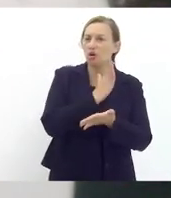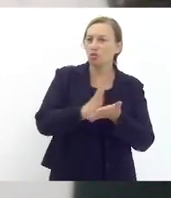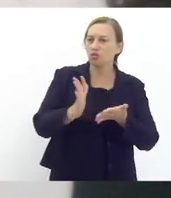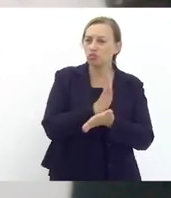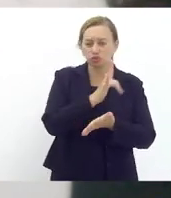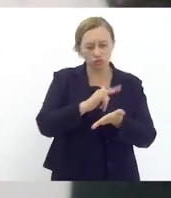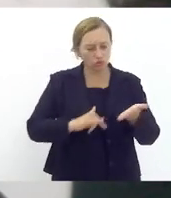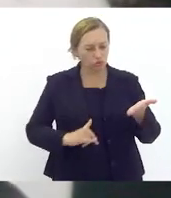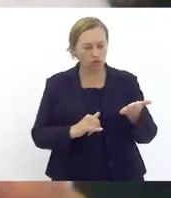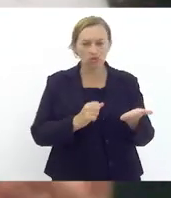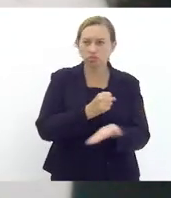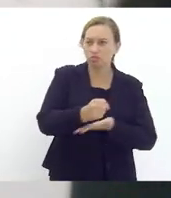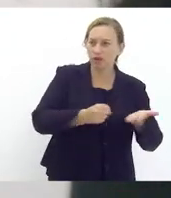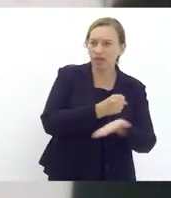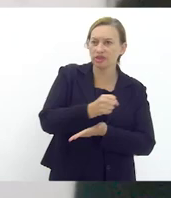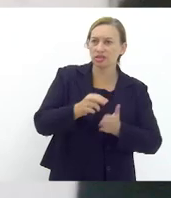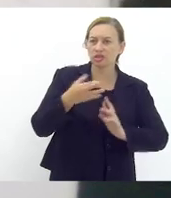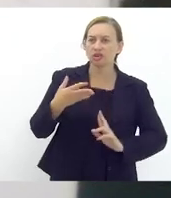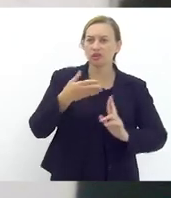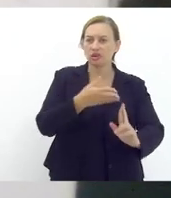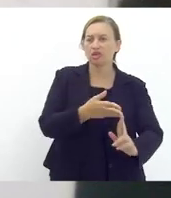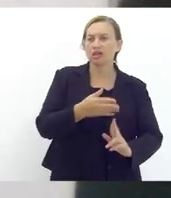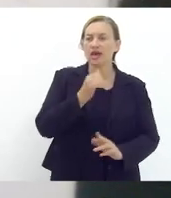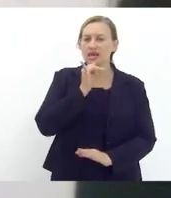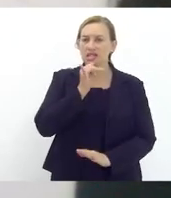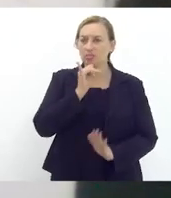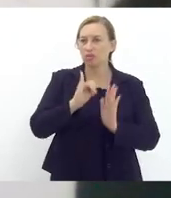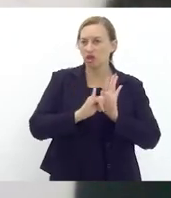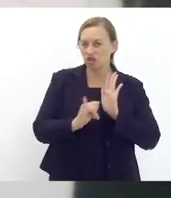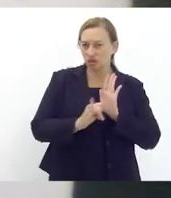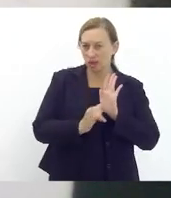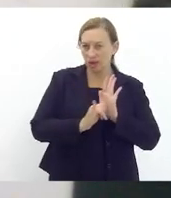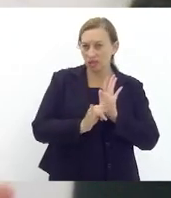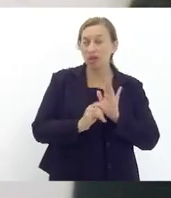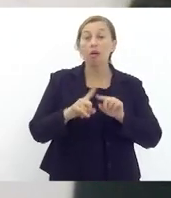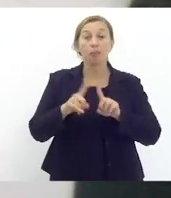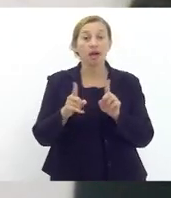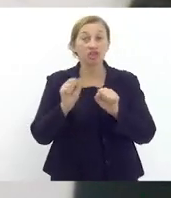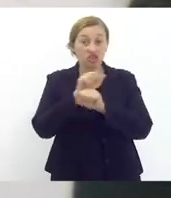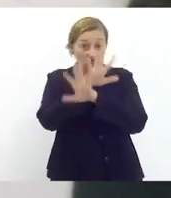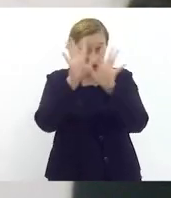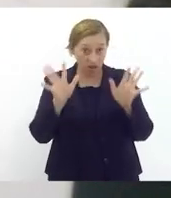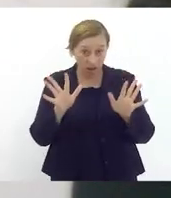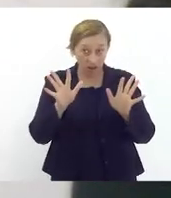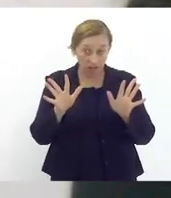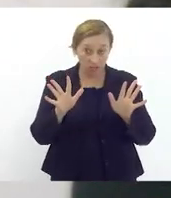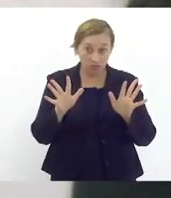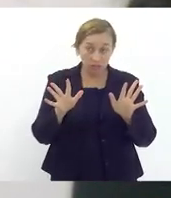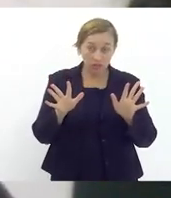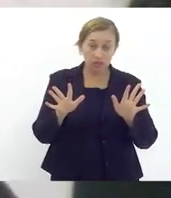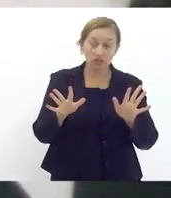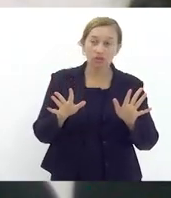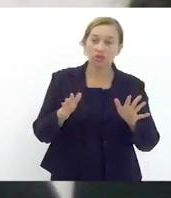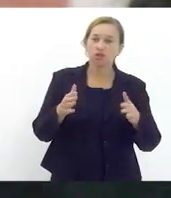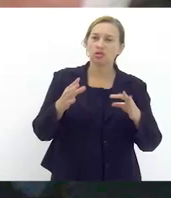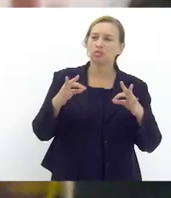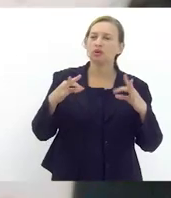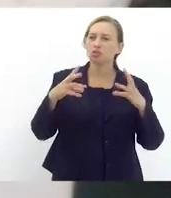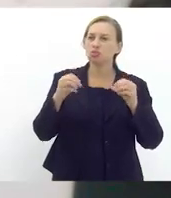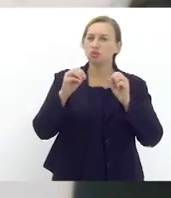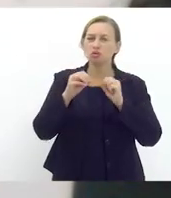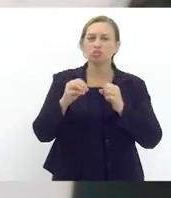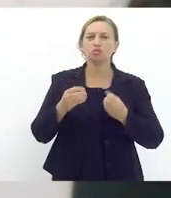bases de referência por exemplo para os editais mas deixar bem claro e cristalino aqui tudo bem